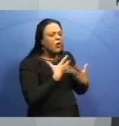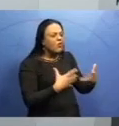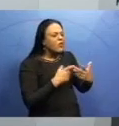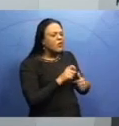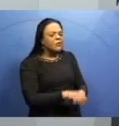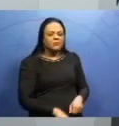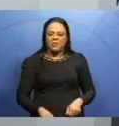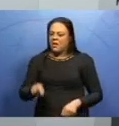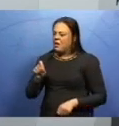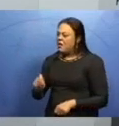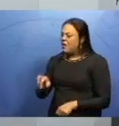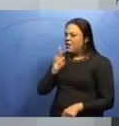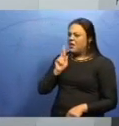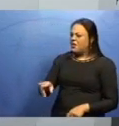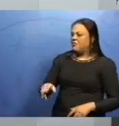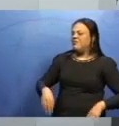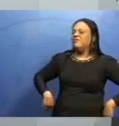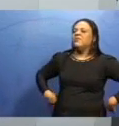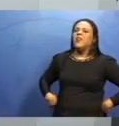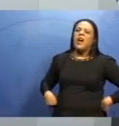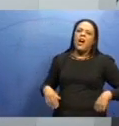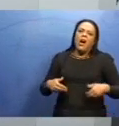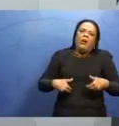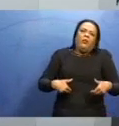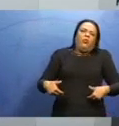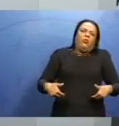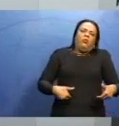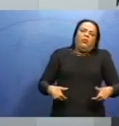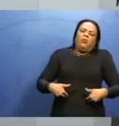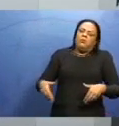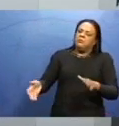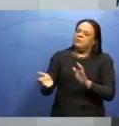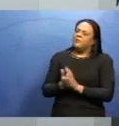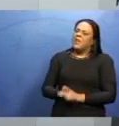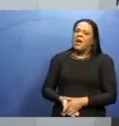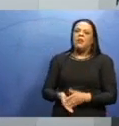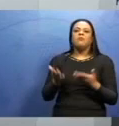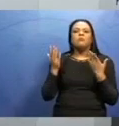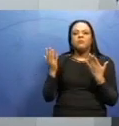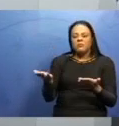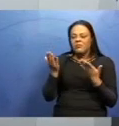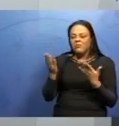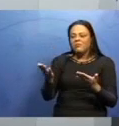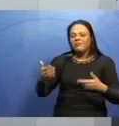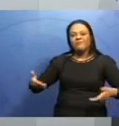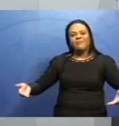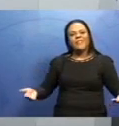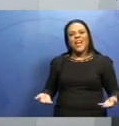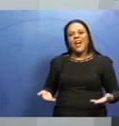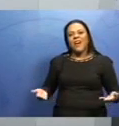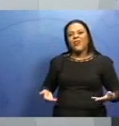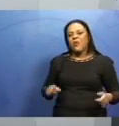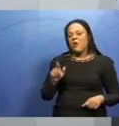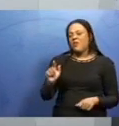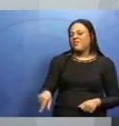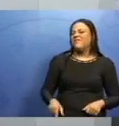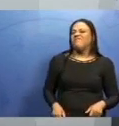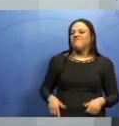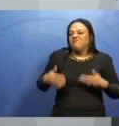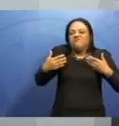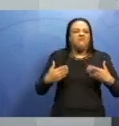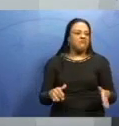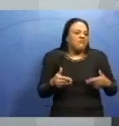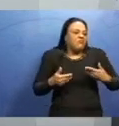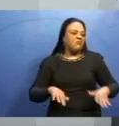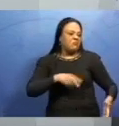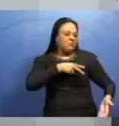A cigarra respondeu com ares de fome: "Muito bem, pois agora dance."